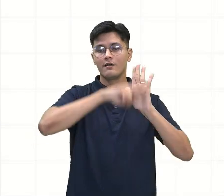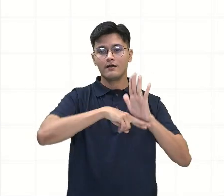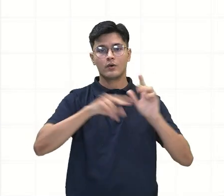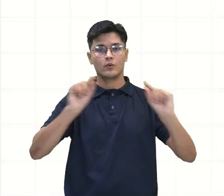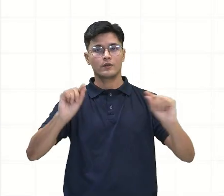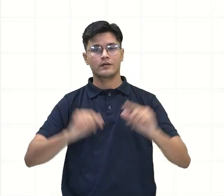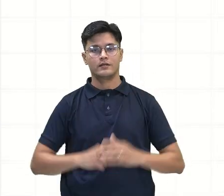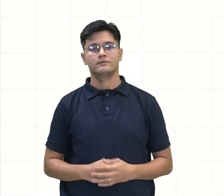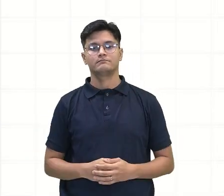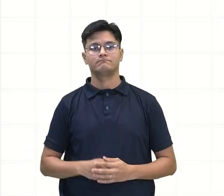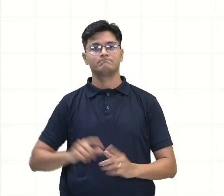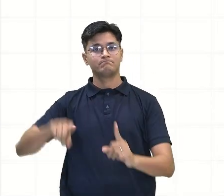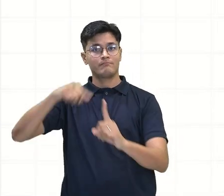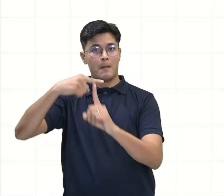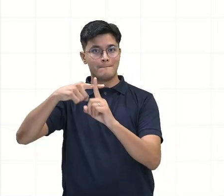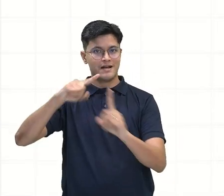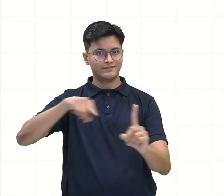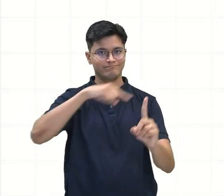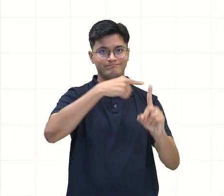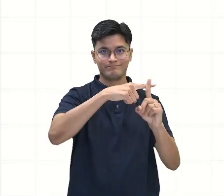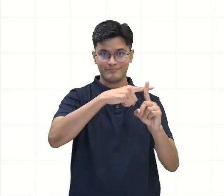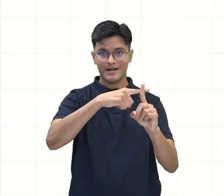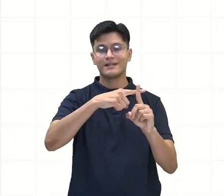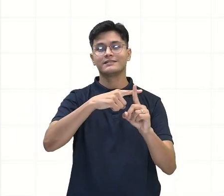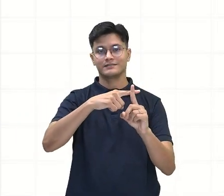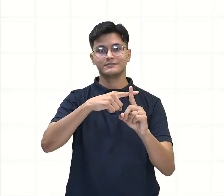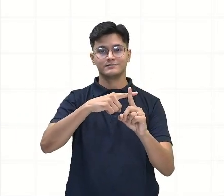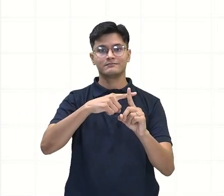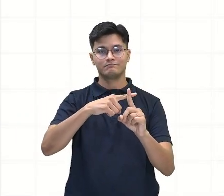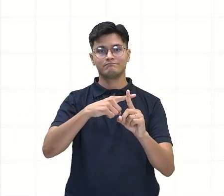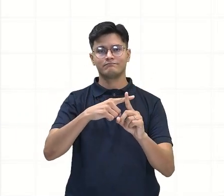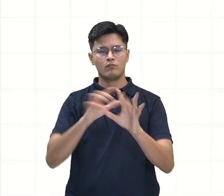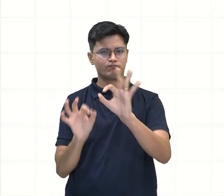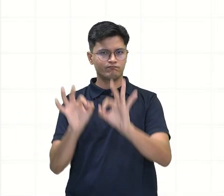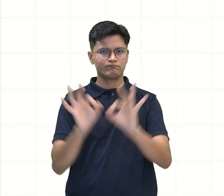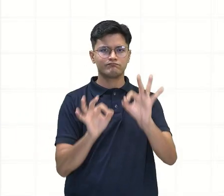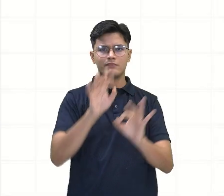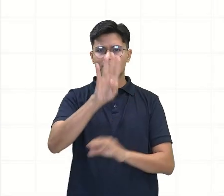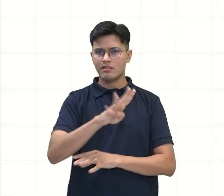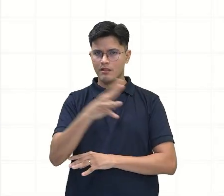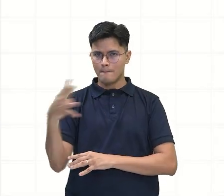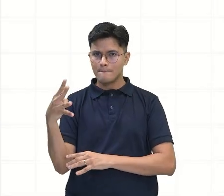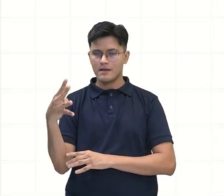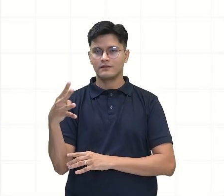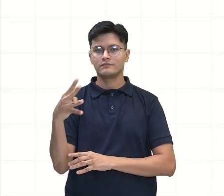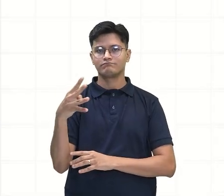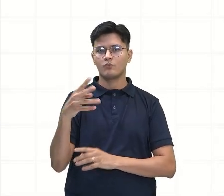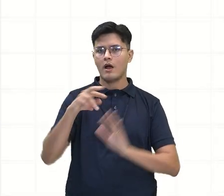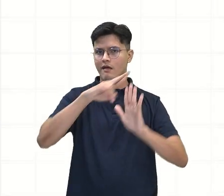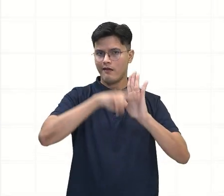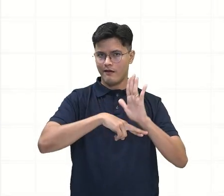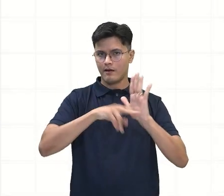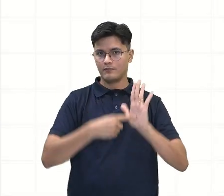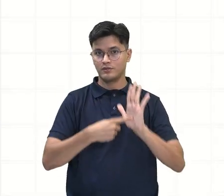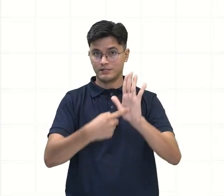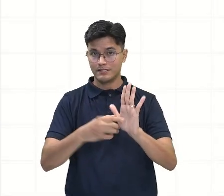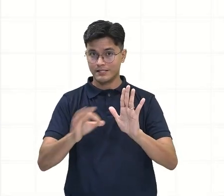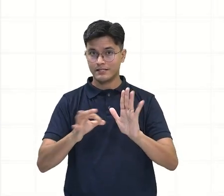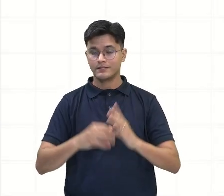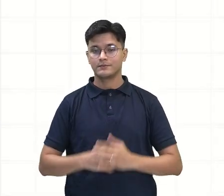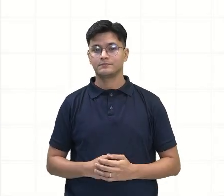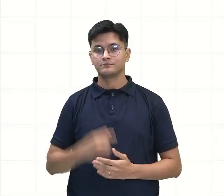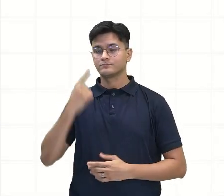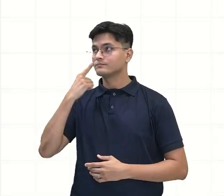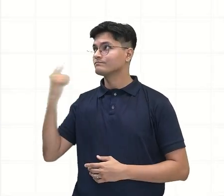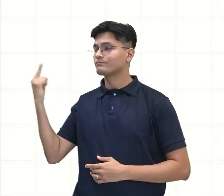seja, positivo, positivo, fazer uma mini tabela aqui, negativo, negativo. Isso aqui sempre